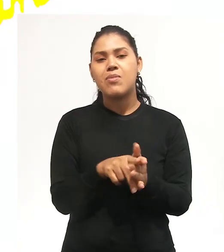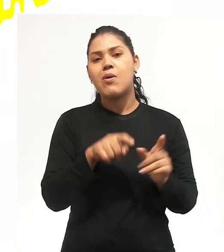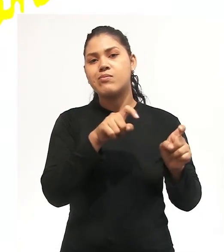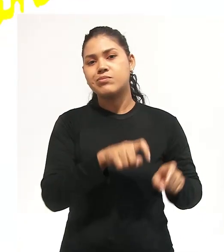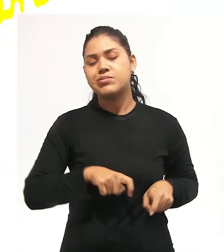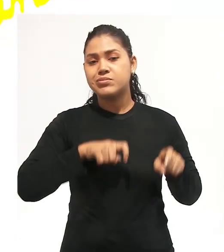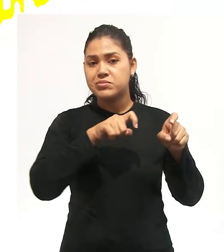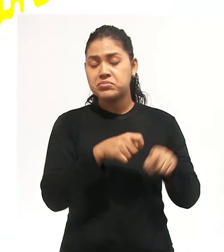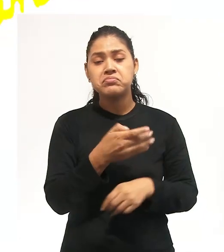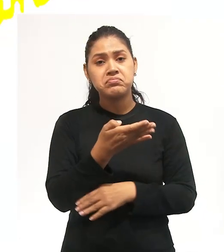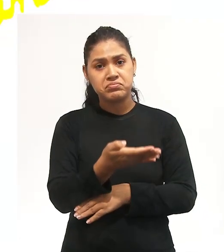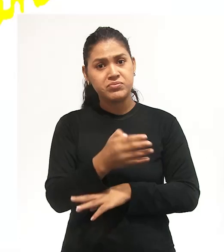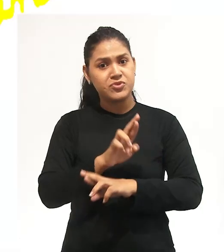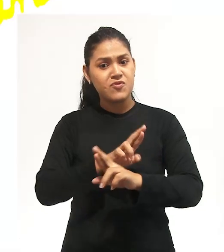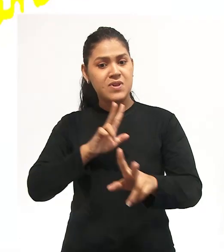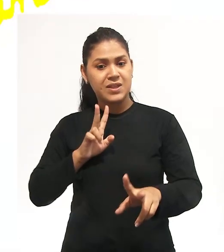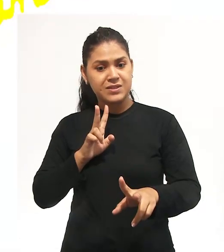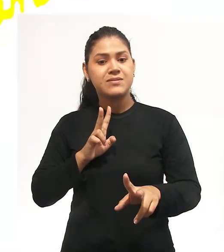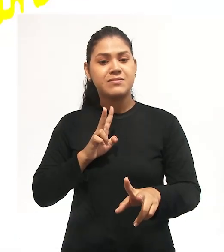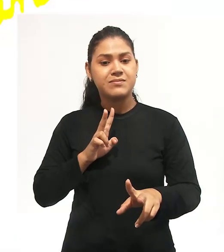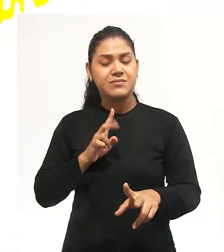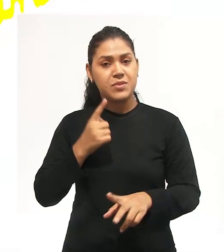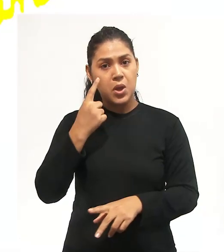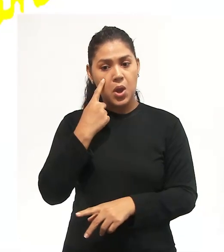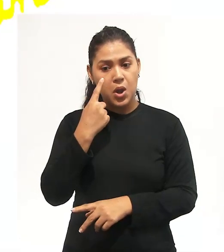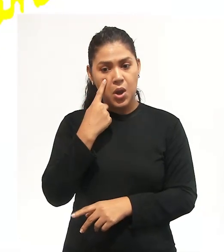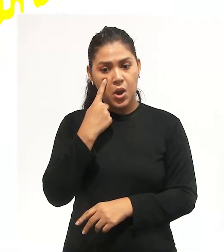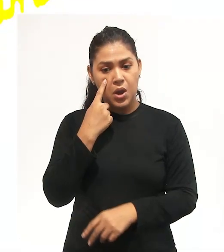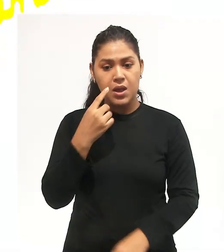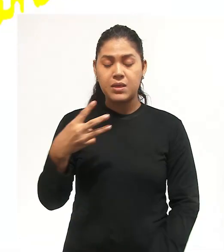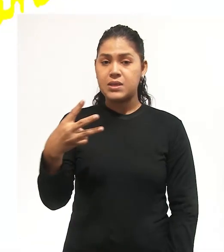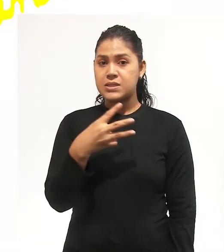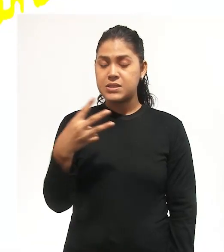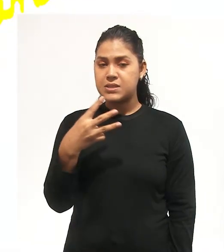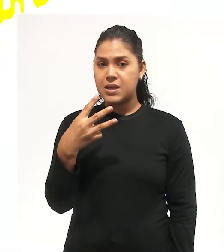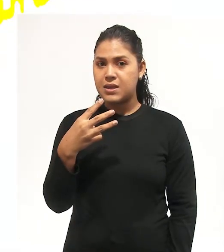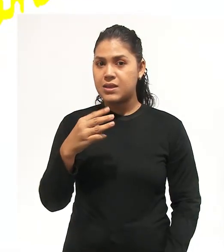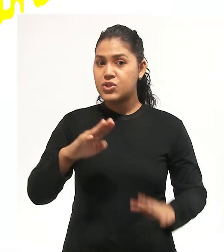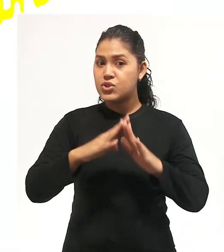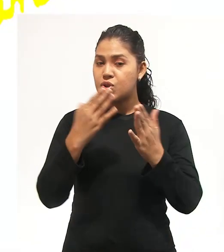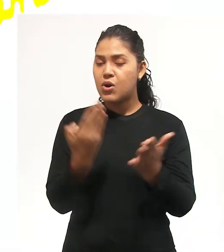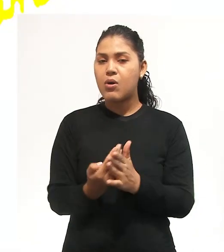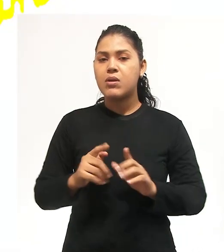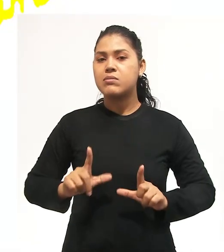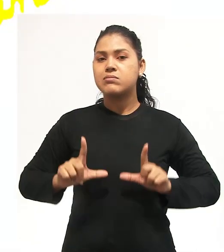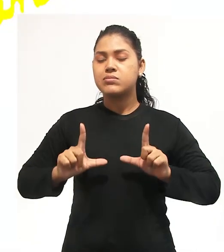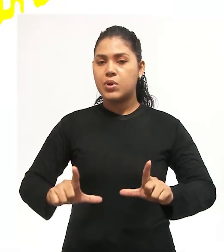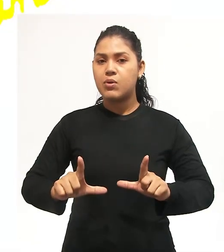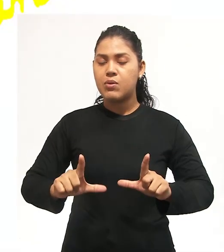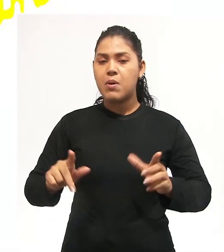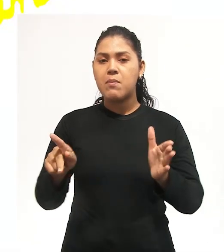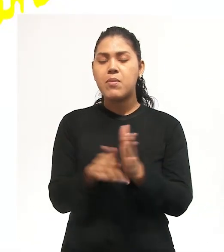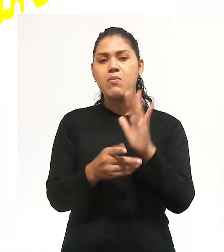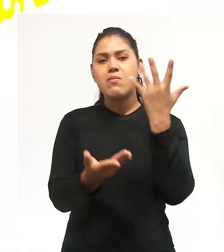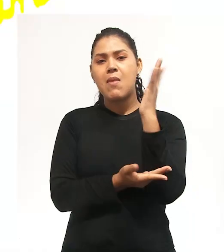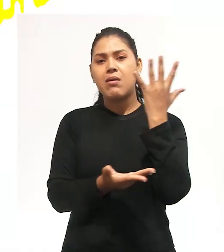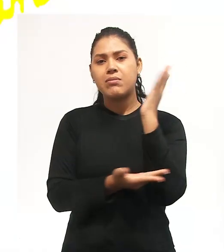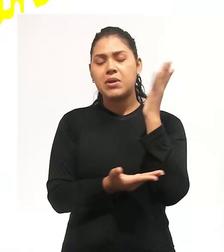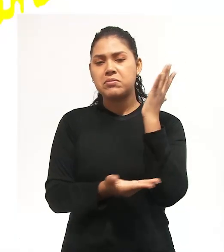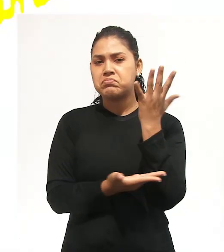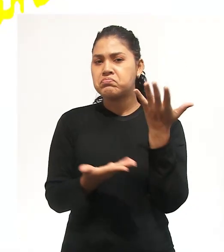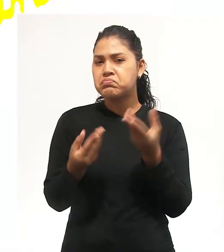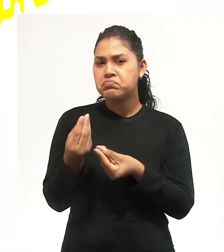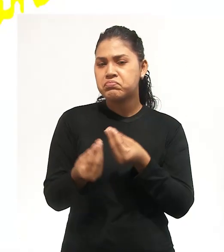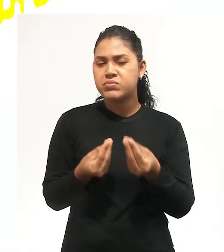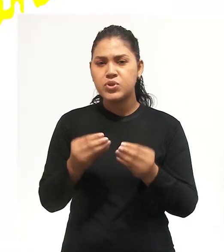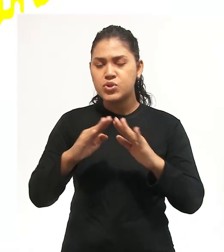imagem anterior, a diferença aqui dessa terceira imagem. Olha só como que é feita. Madeira.